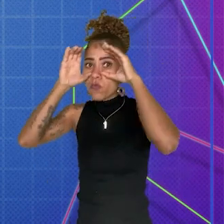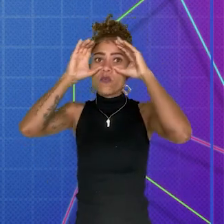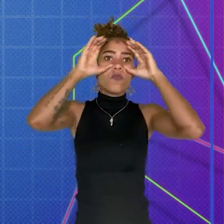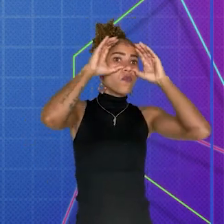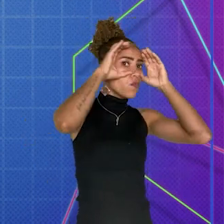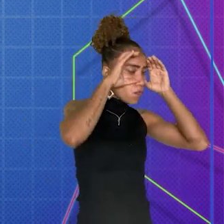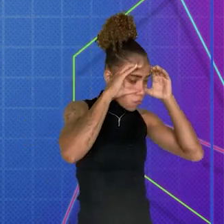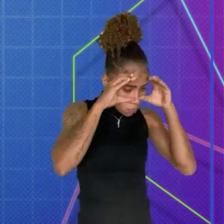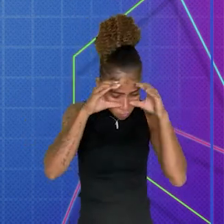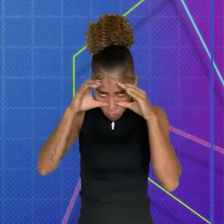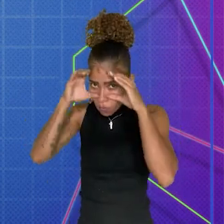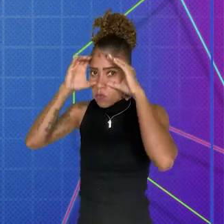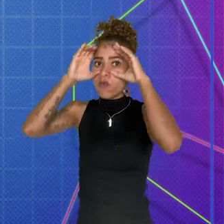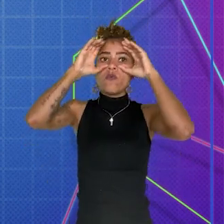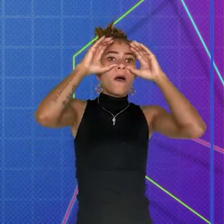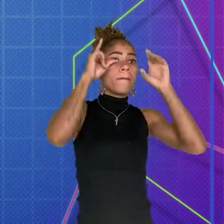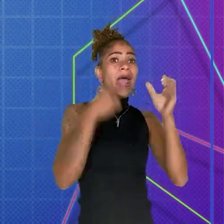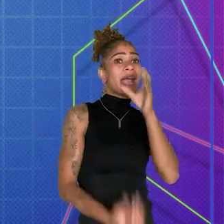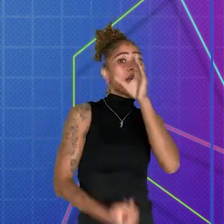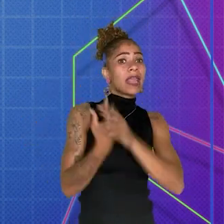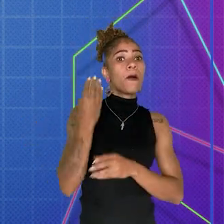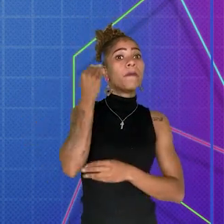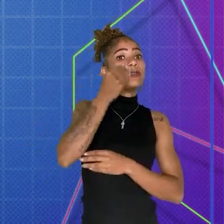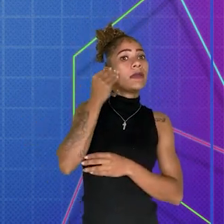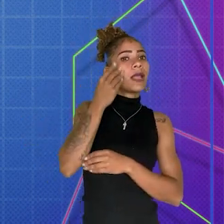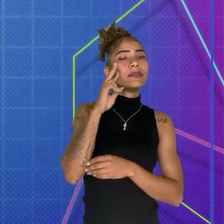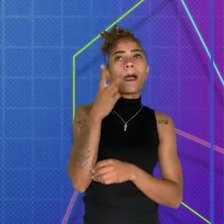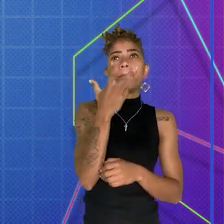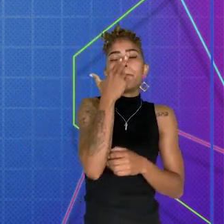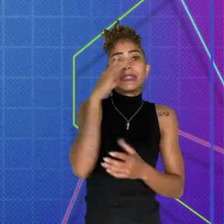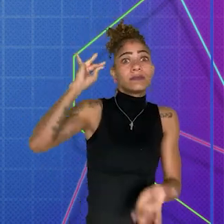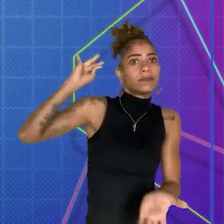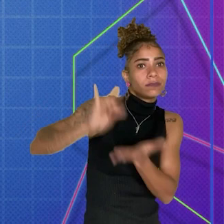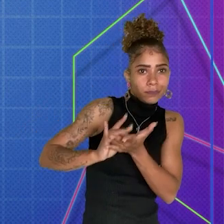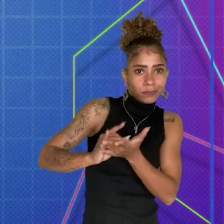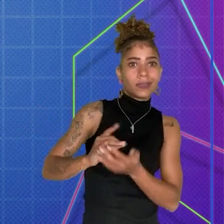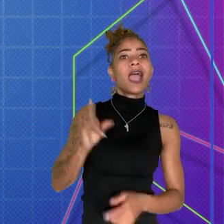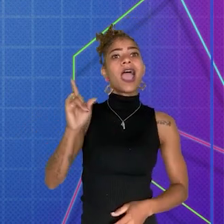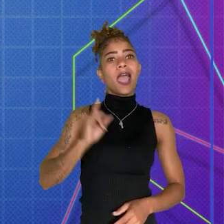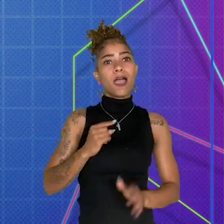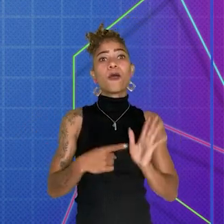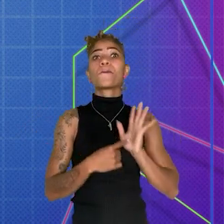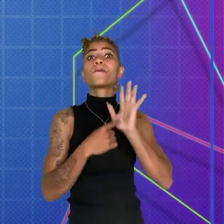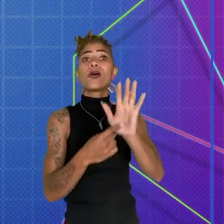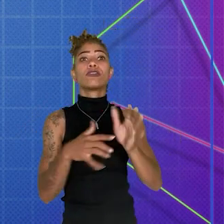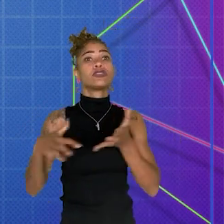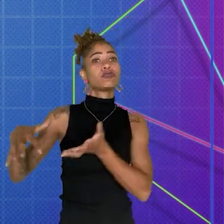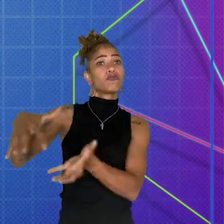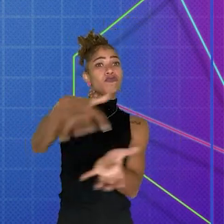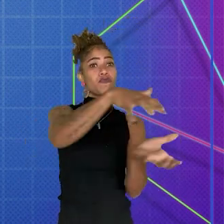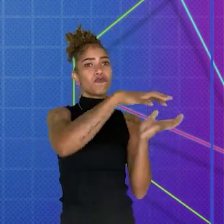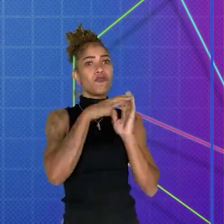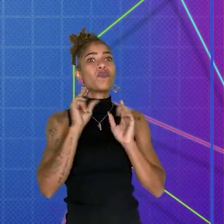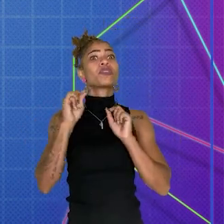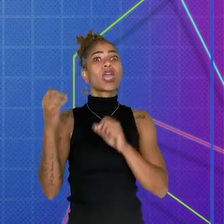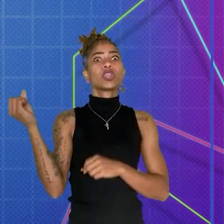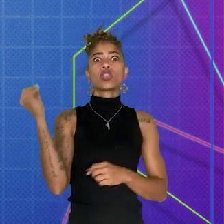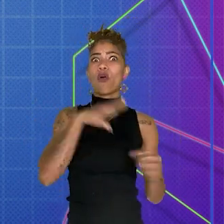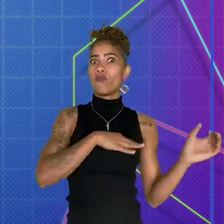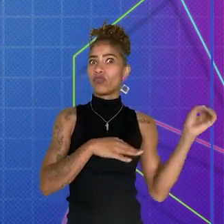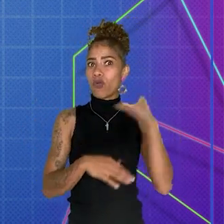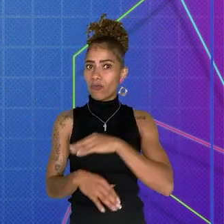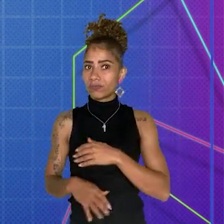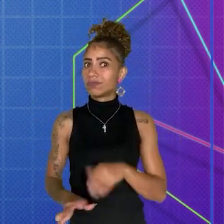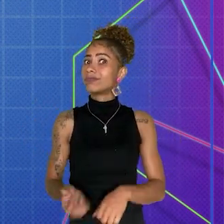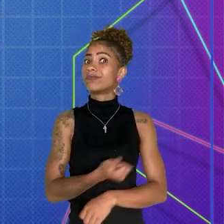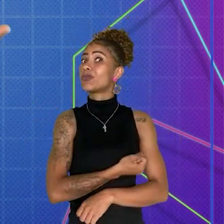Esses jogos utilizam a tecnologia de realidade virtual para criar uma experiência imersiva e envolvente para o jogador, transportando para um mundo